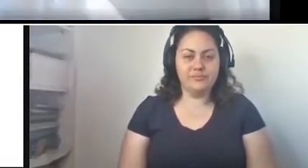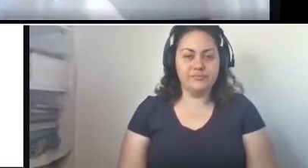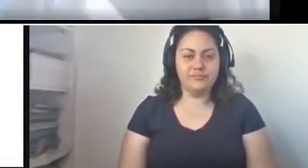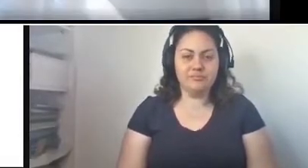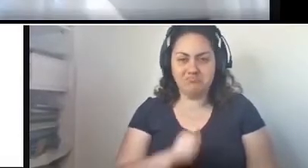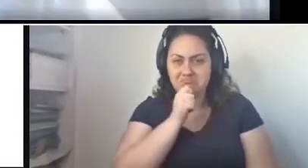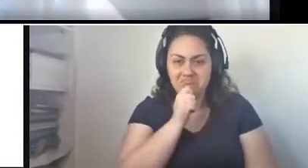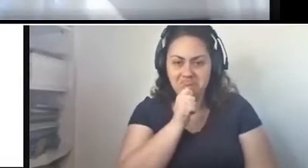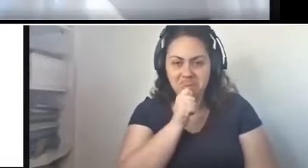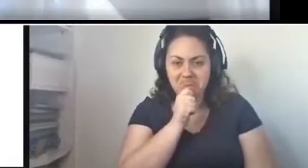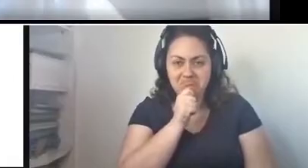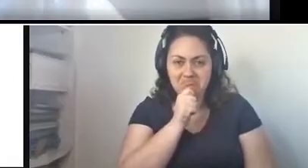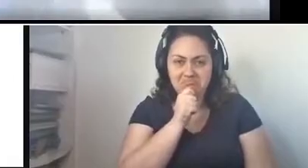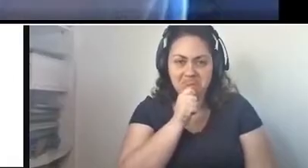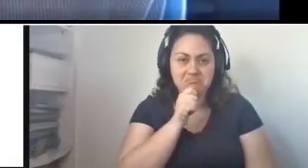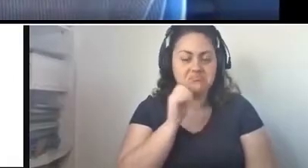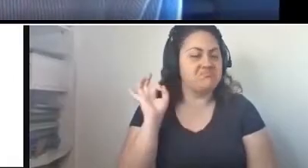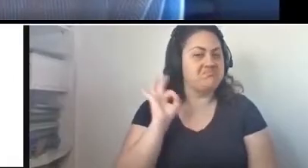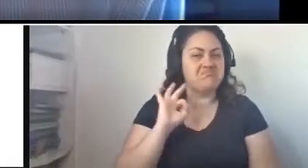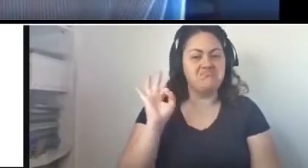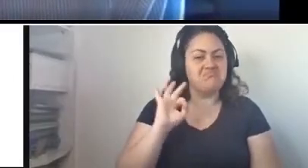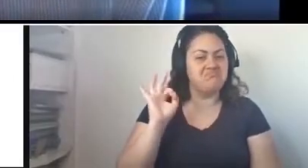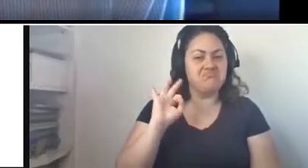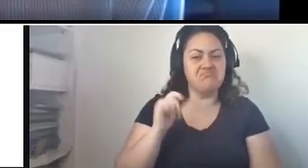Ainda não? Ainda não.